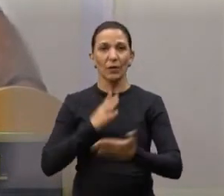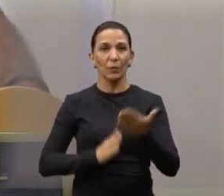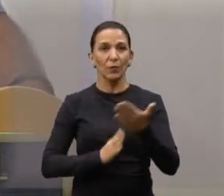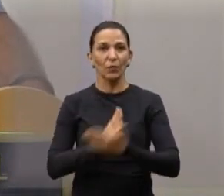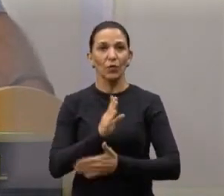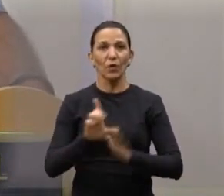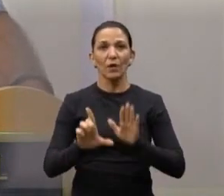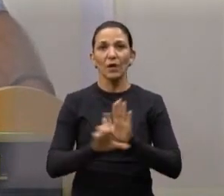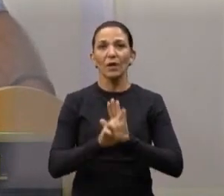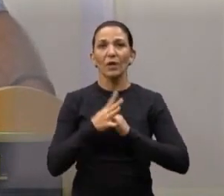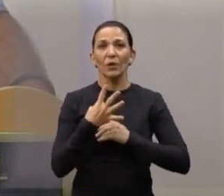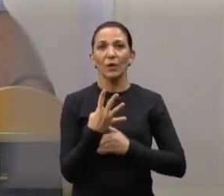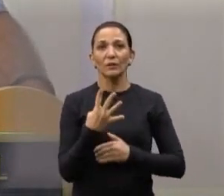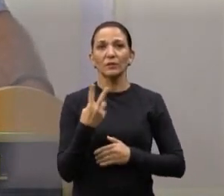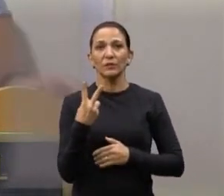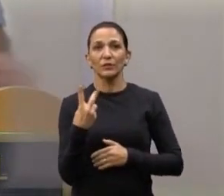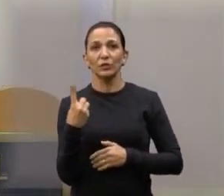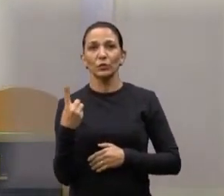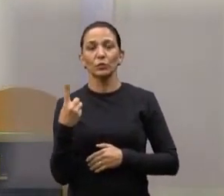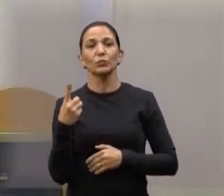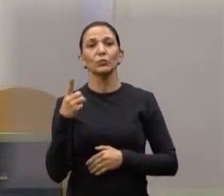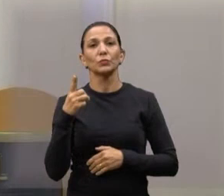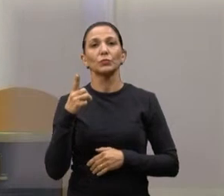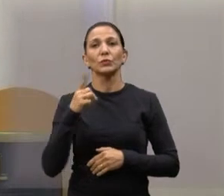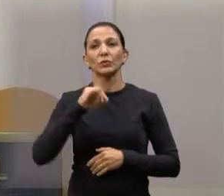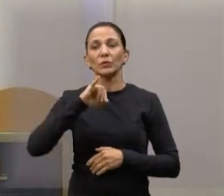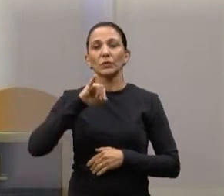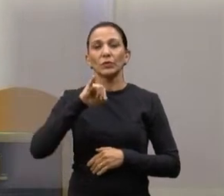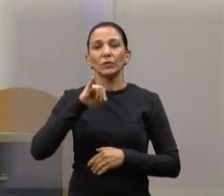Lei 421 de junho de 2023.